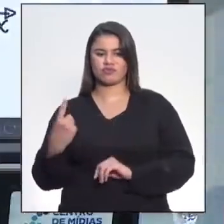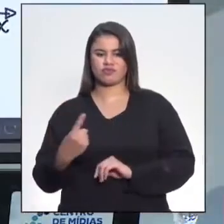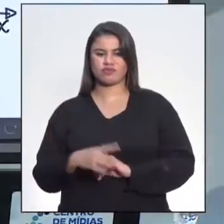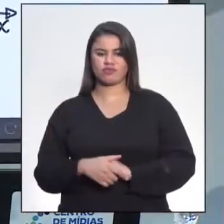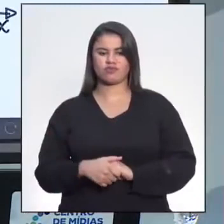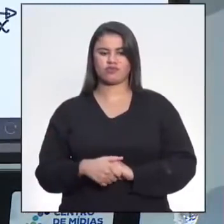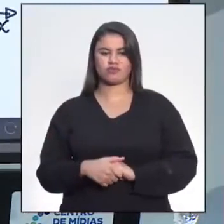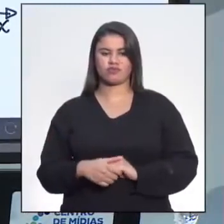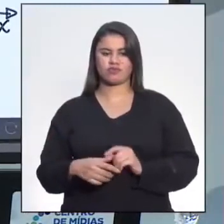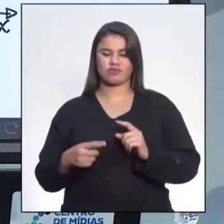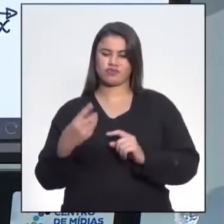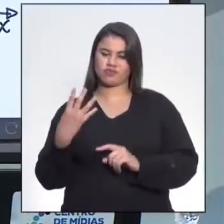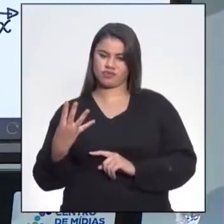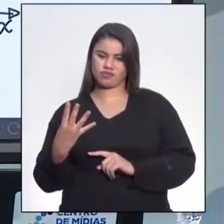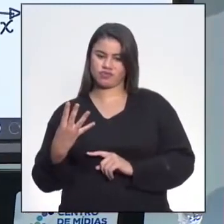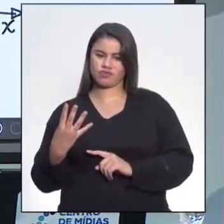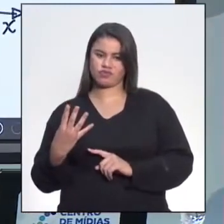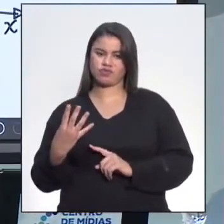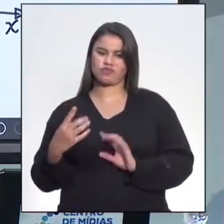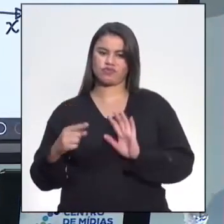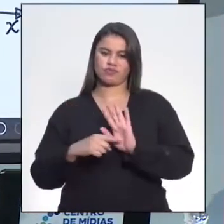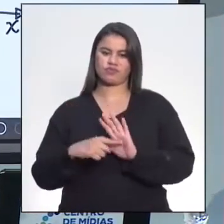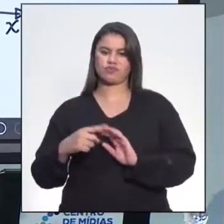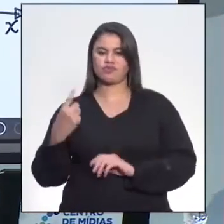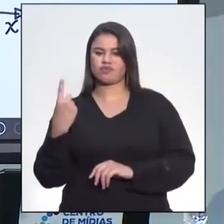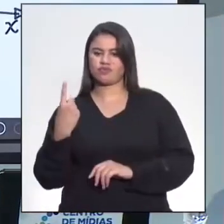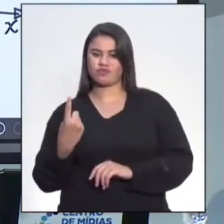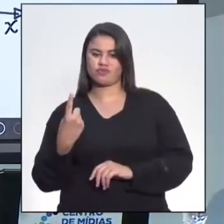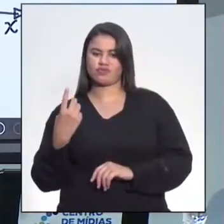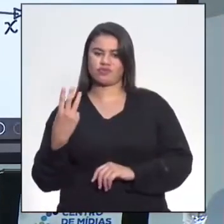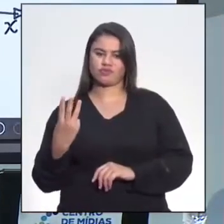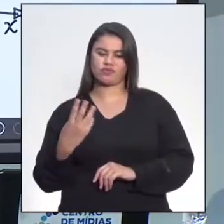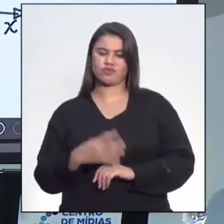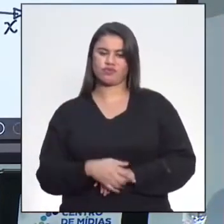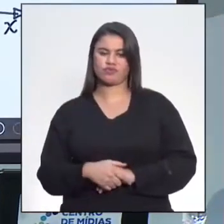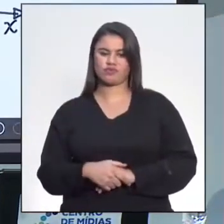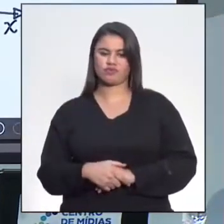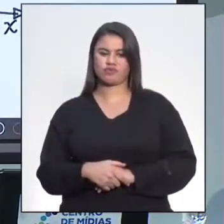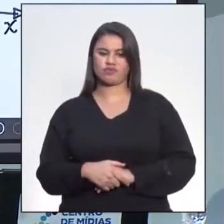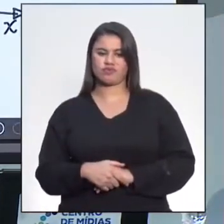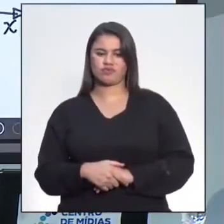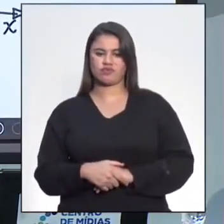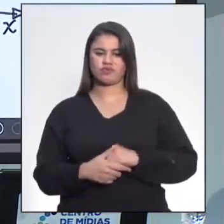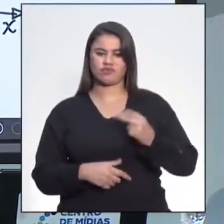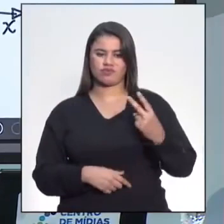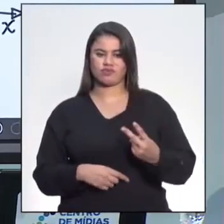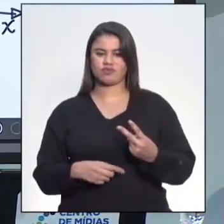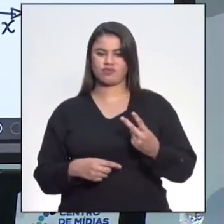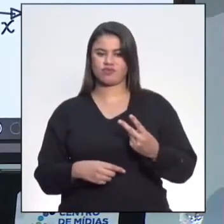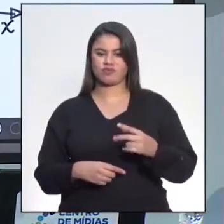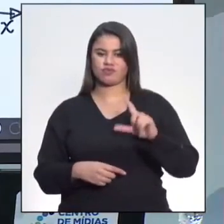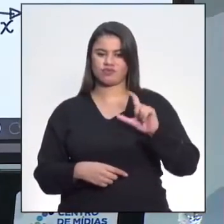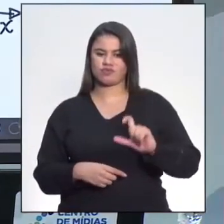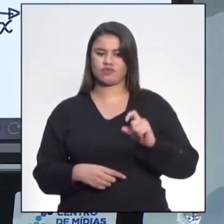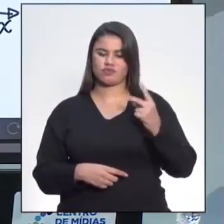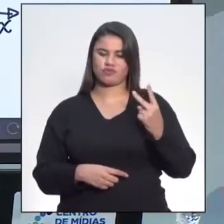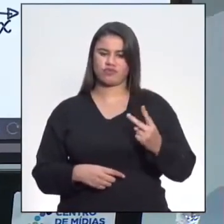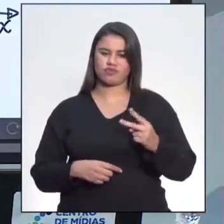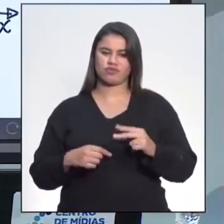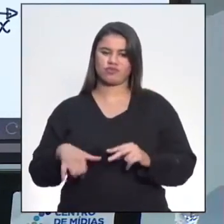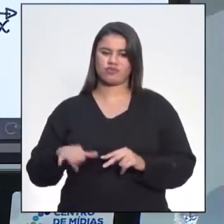2 vezes 2, 4. 4 menos 1, 3. Então, eu formei o par 2, 3. 2 no